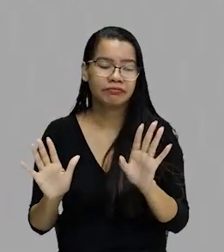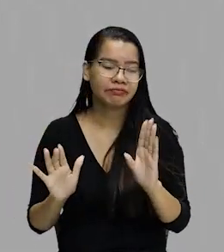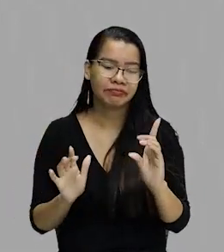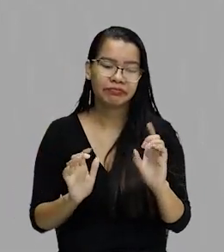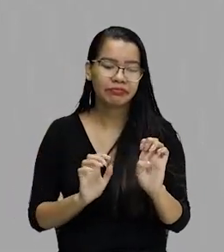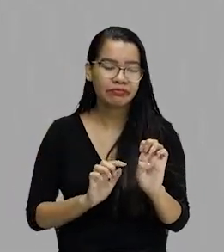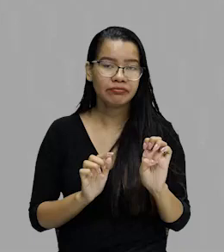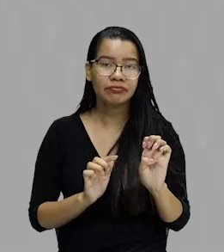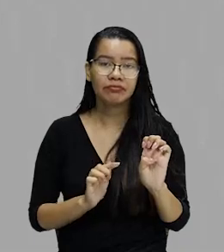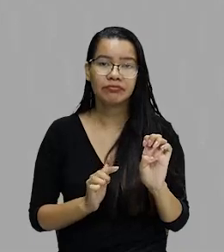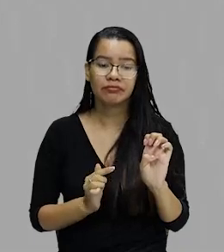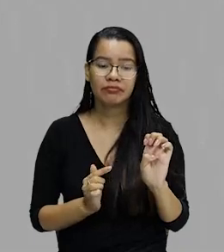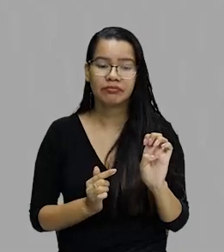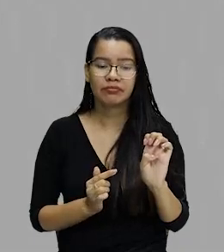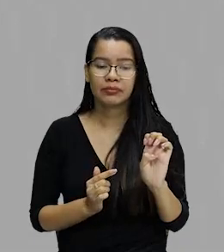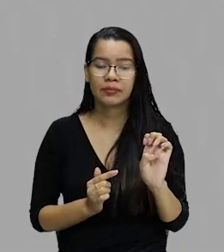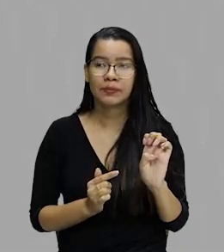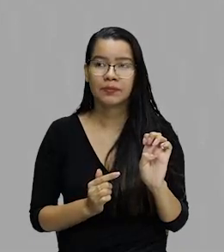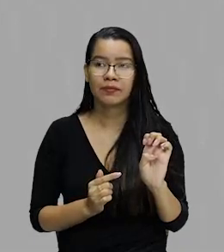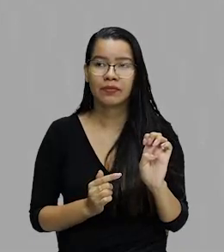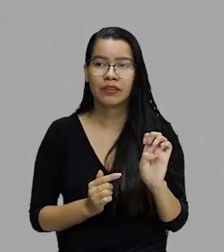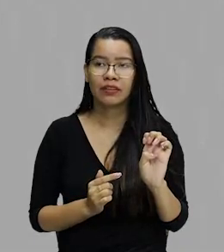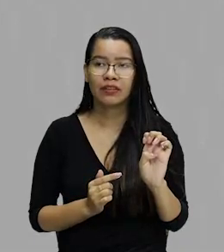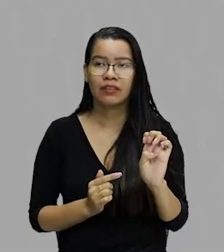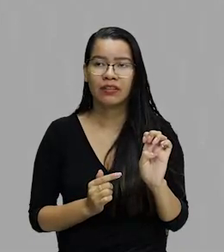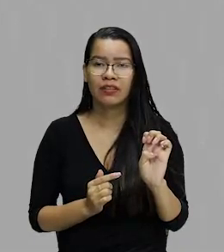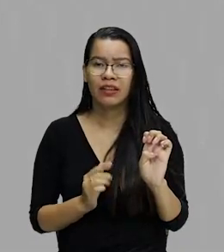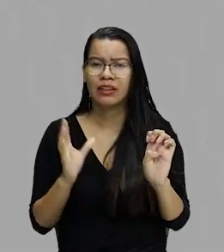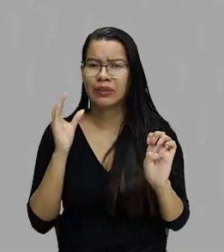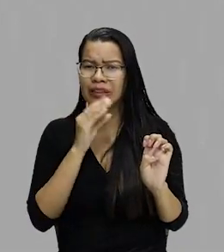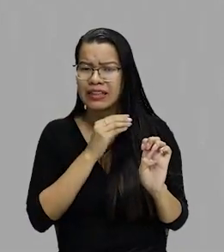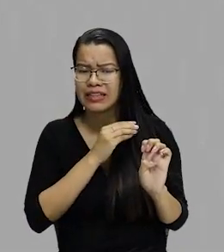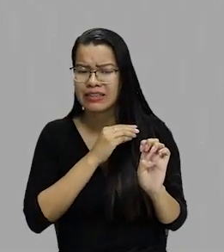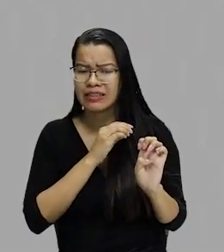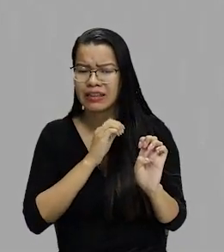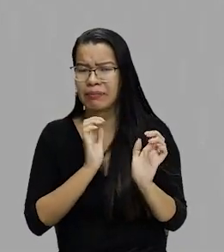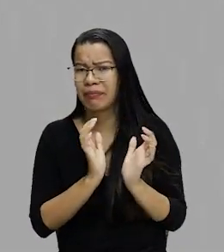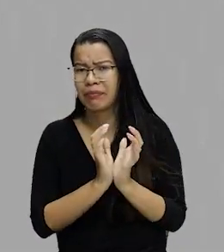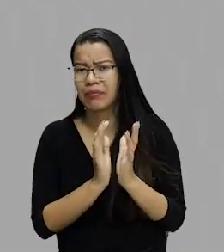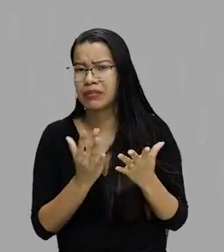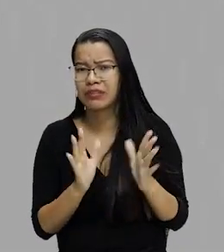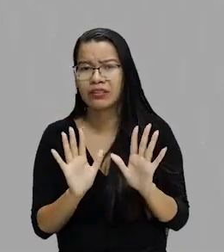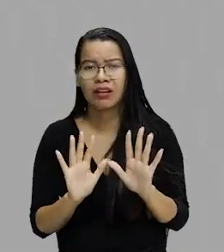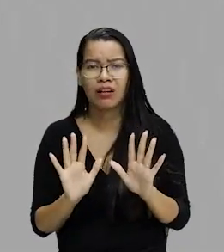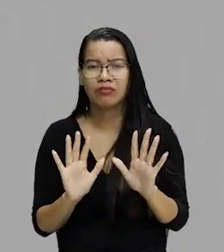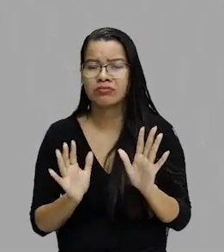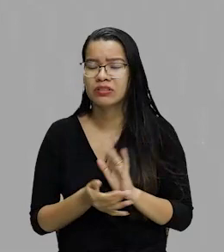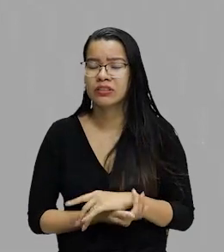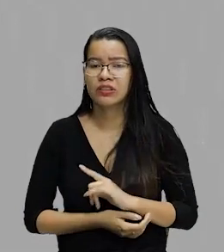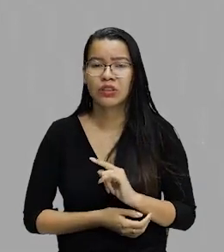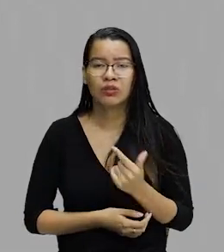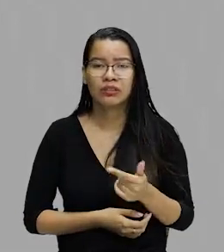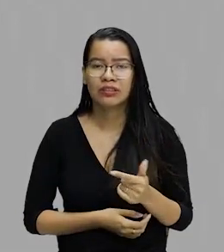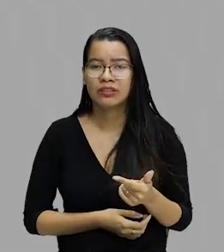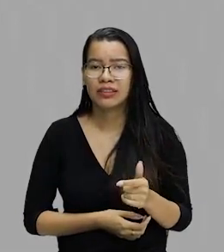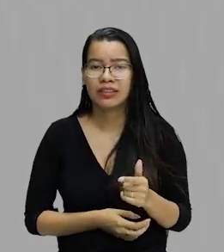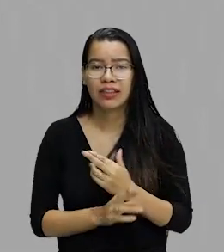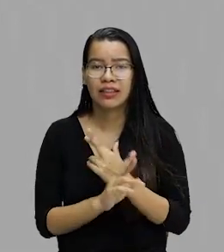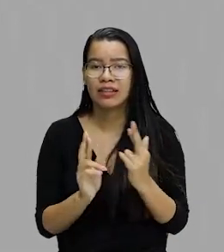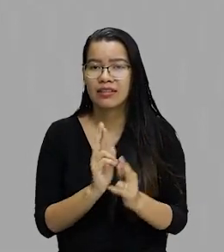porque também não tem cabimento dentro daquilo que é apresentado, e não é a obsolescência dos equipamentos, porque também não está contido